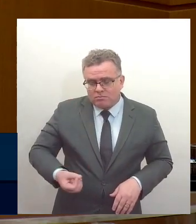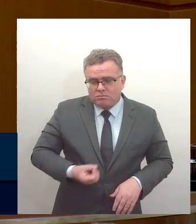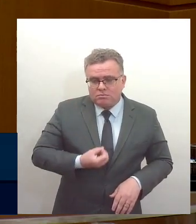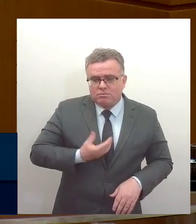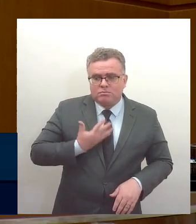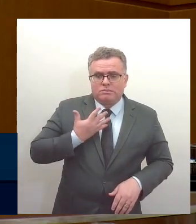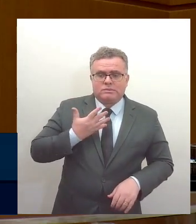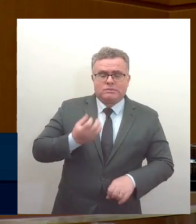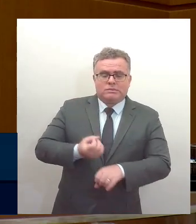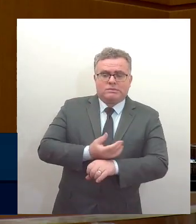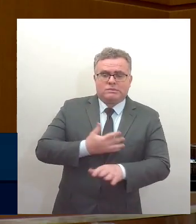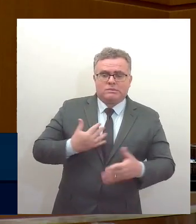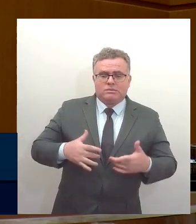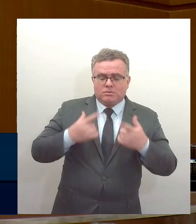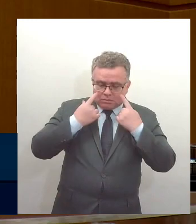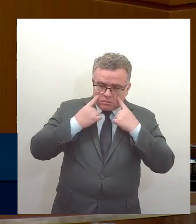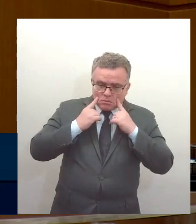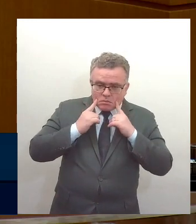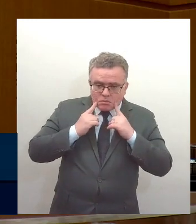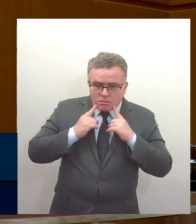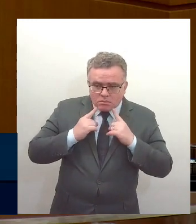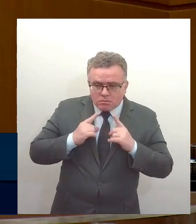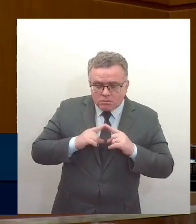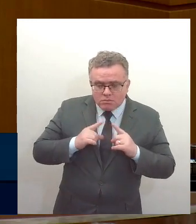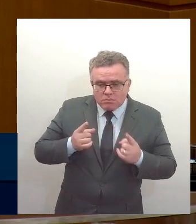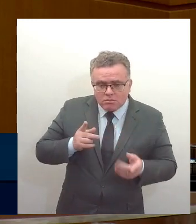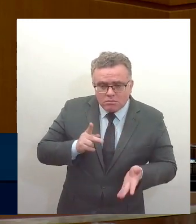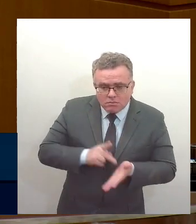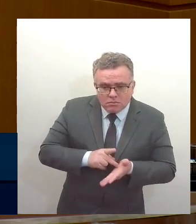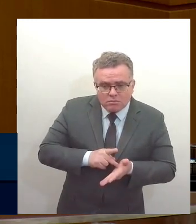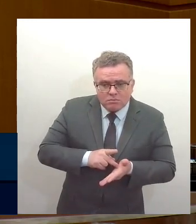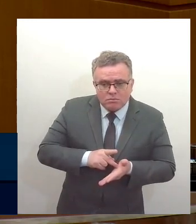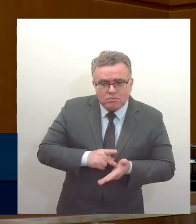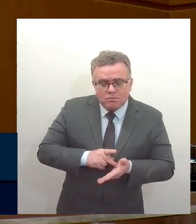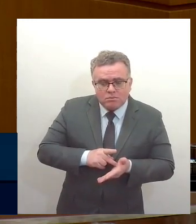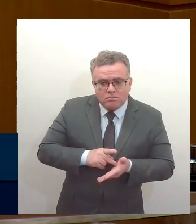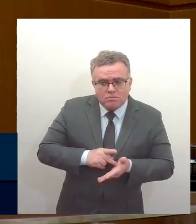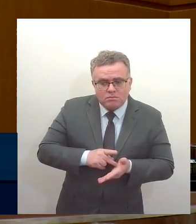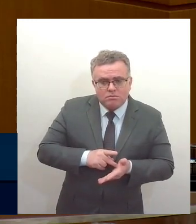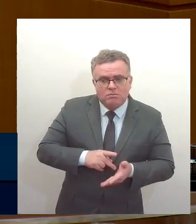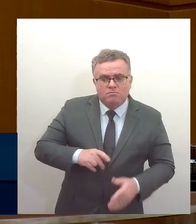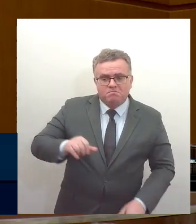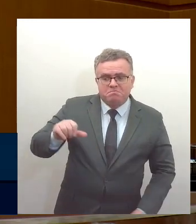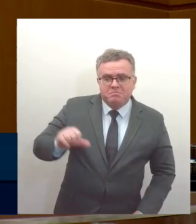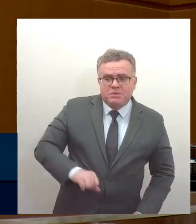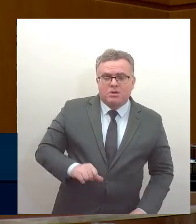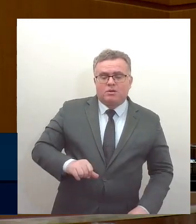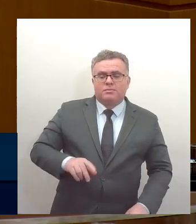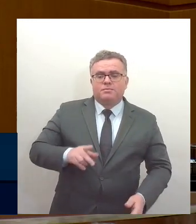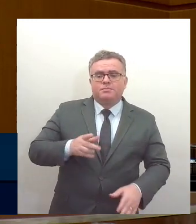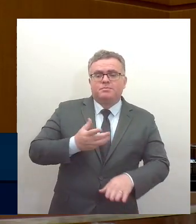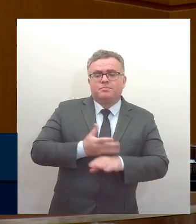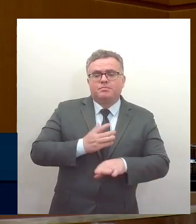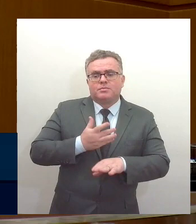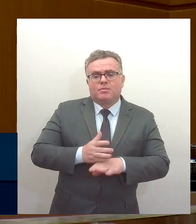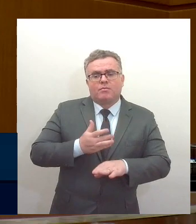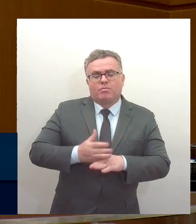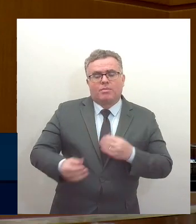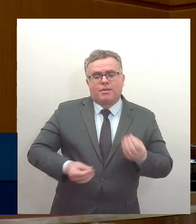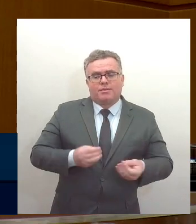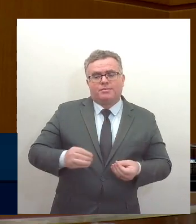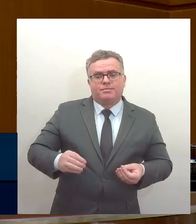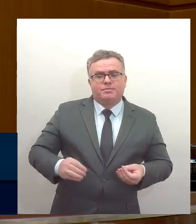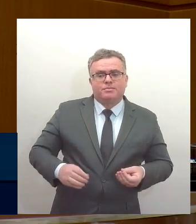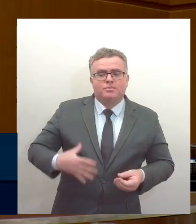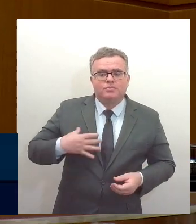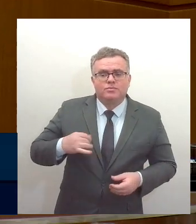mas a pior situação é aquela mãe, aquele pai que está ali sofrendo com o seu filho, precisando de um tratamento e não tem condições de